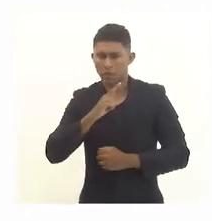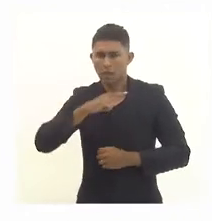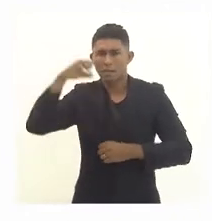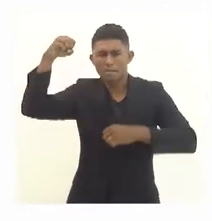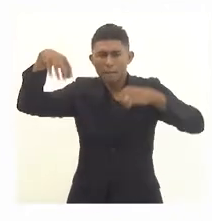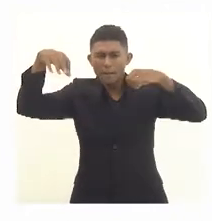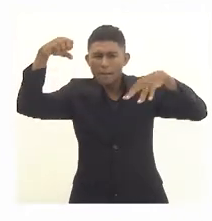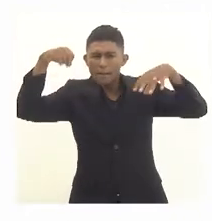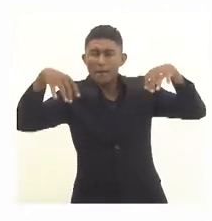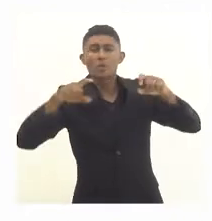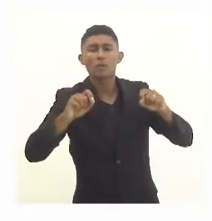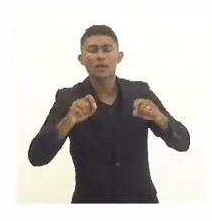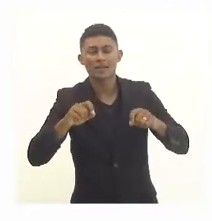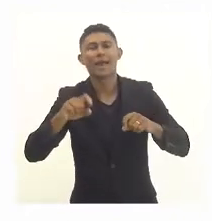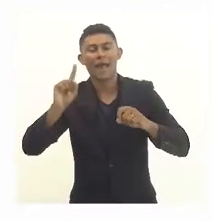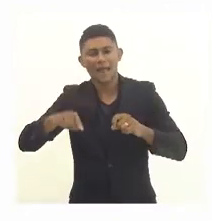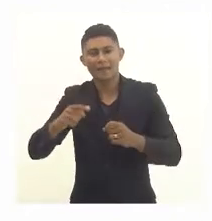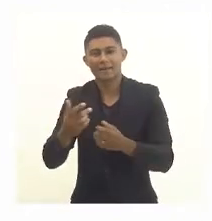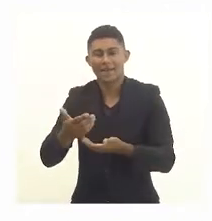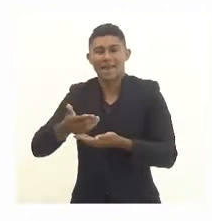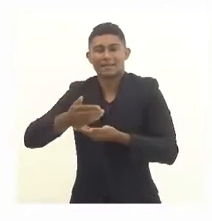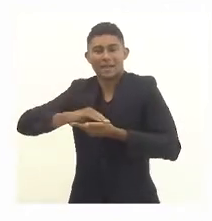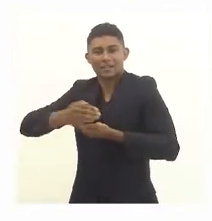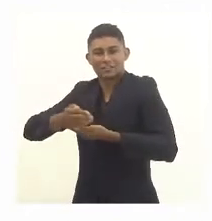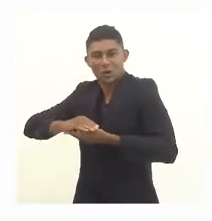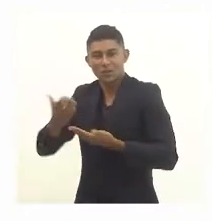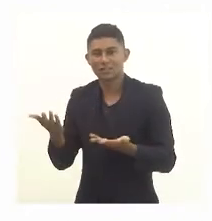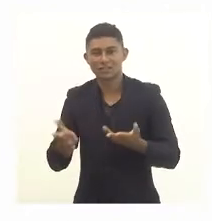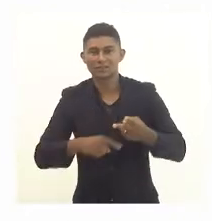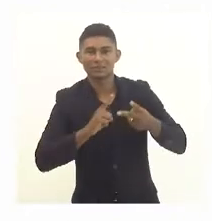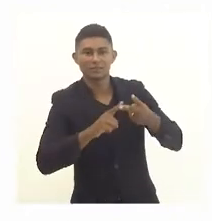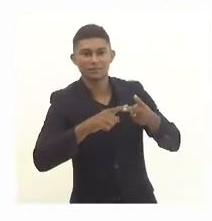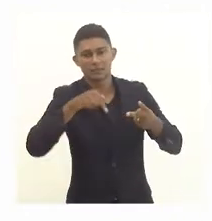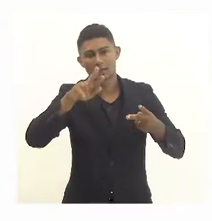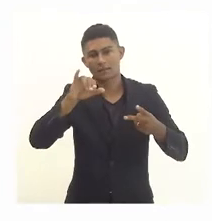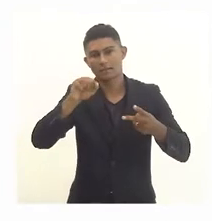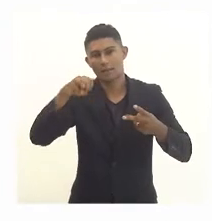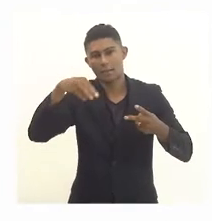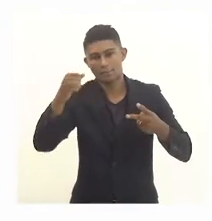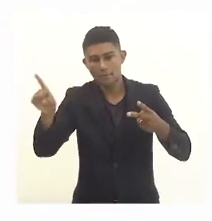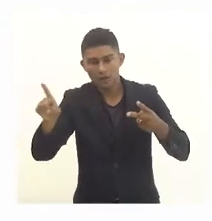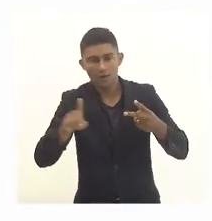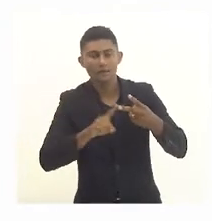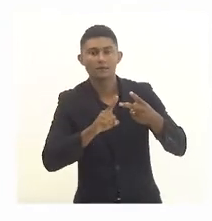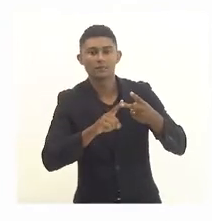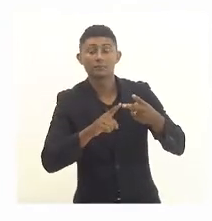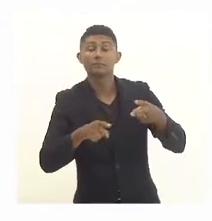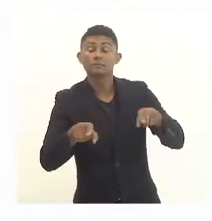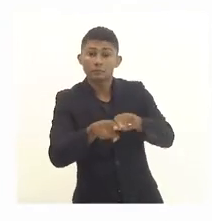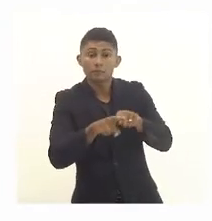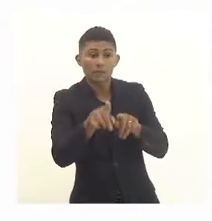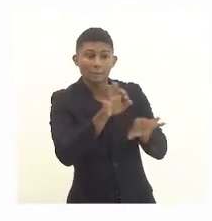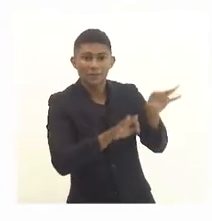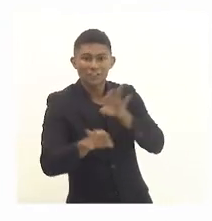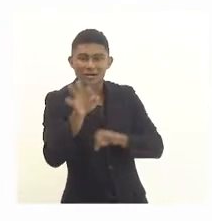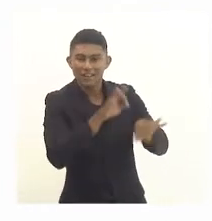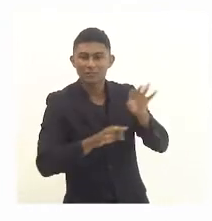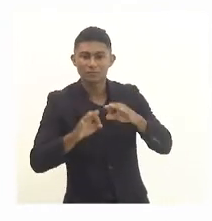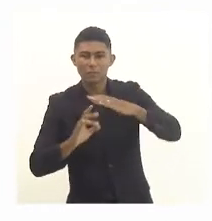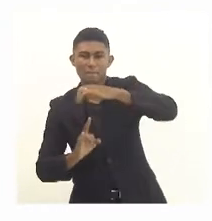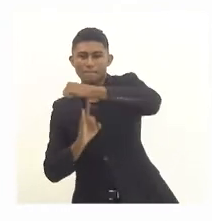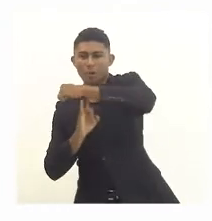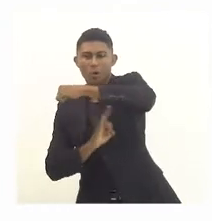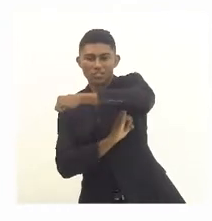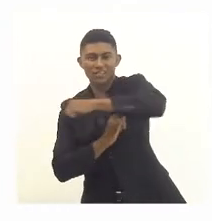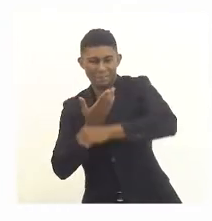em Rio das Ostras e Campos dos Goytacazes, Contagem e Quissamã. A gente fez os projetos da Ponte da Amizade juntamente com a BDI,